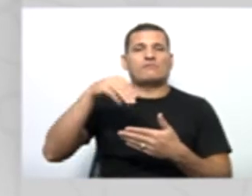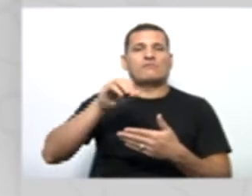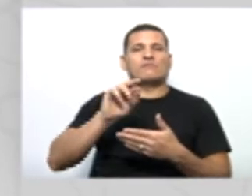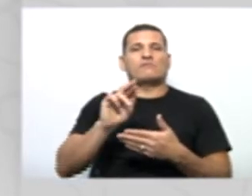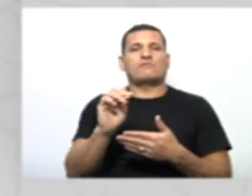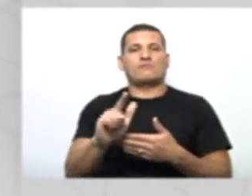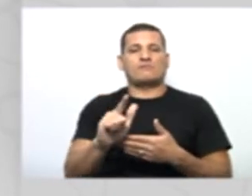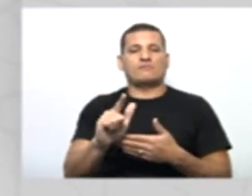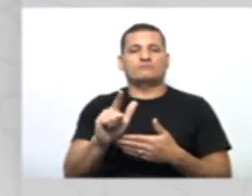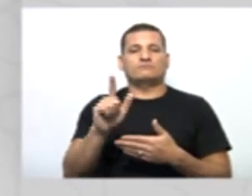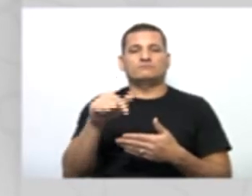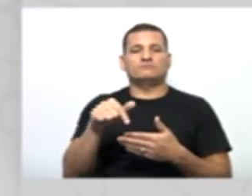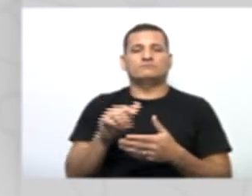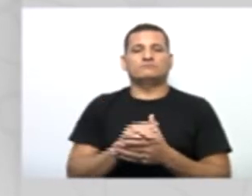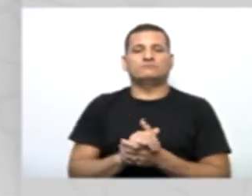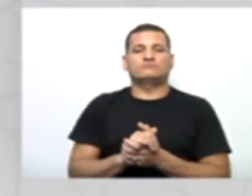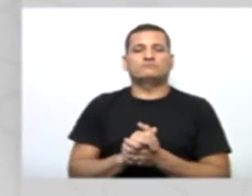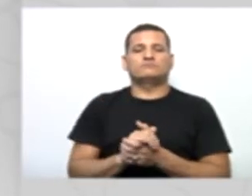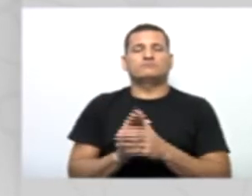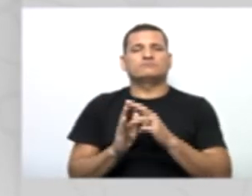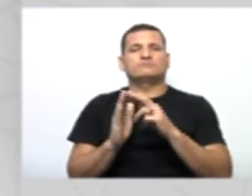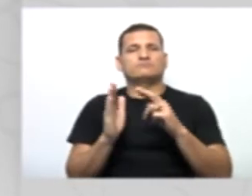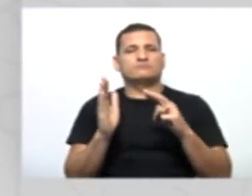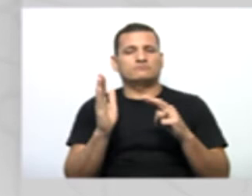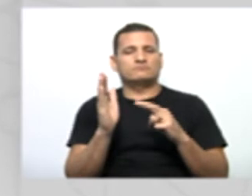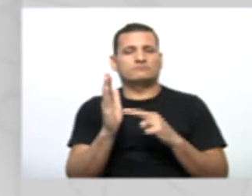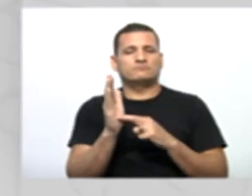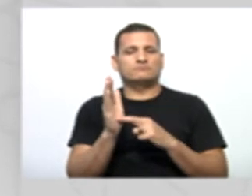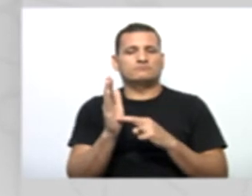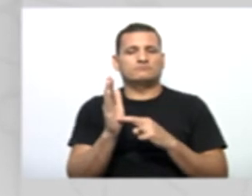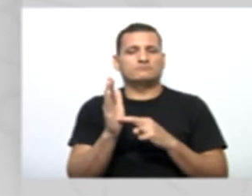como critérios